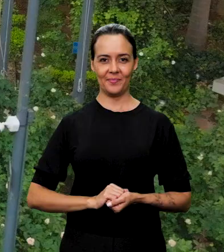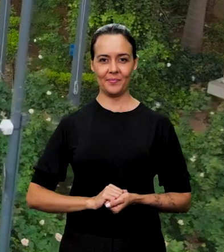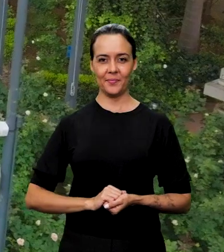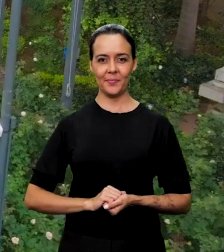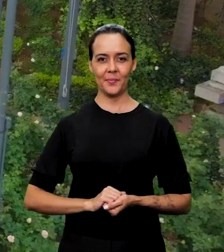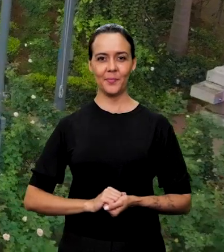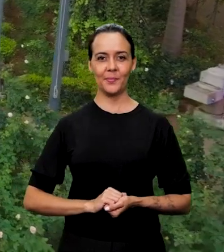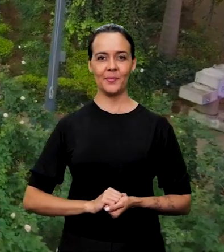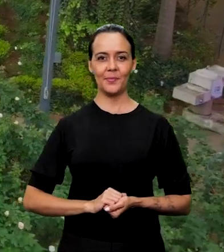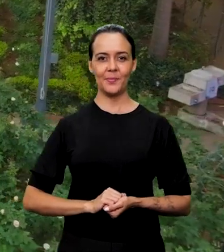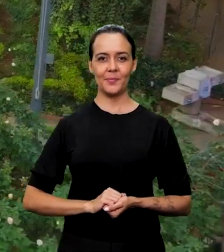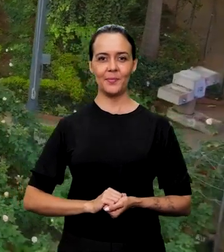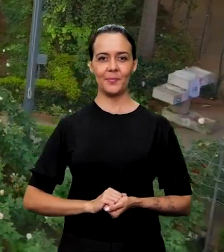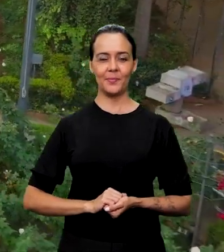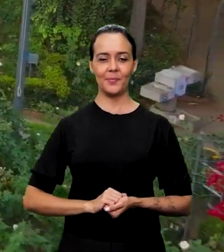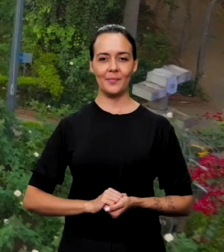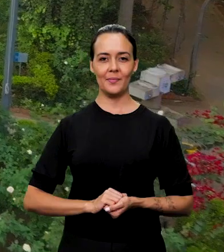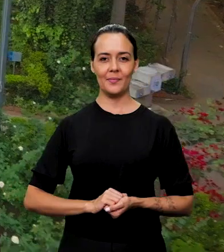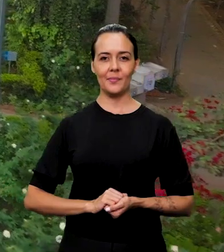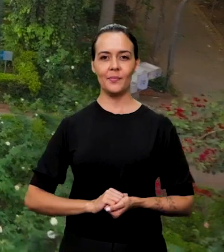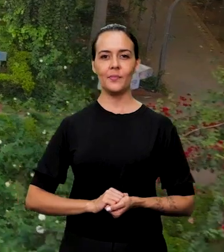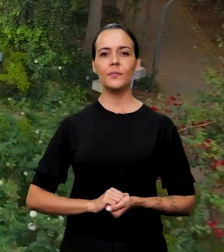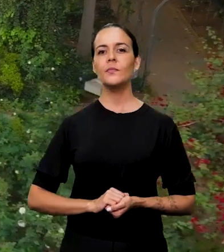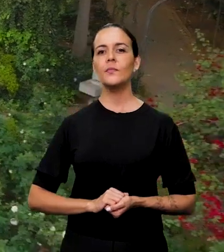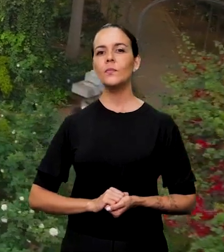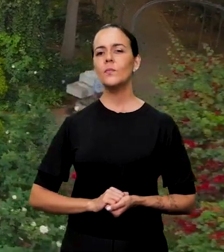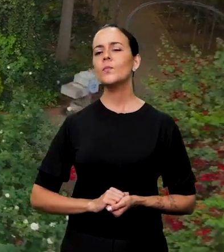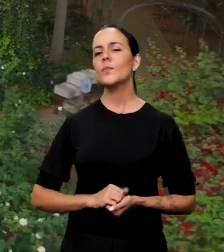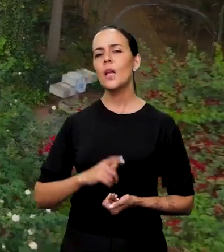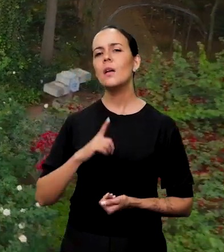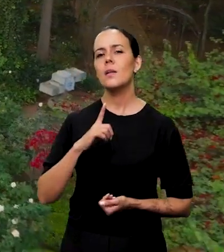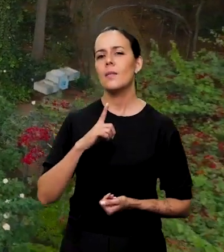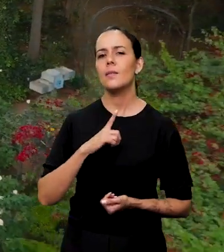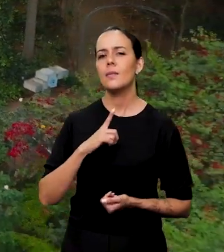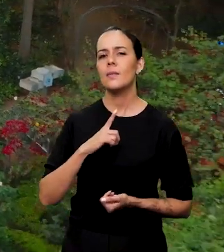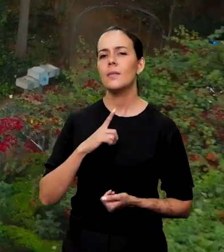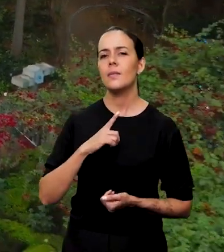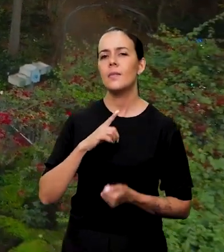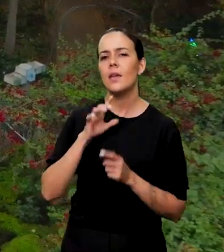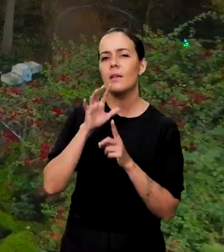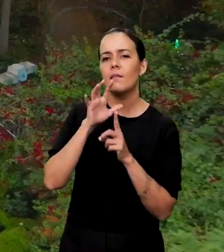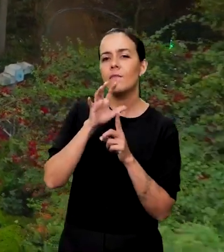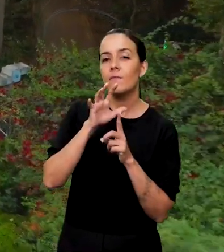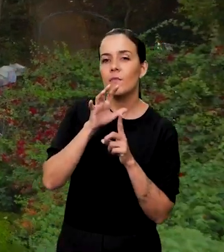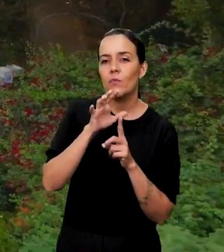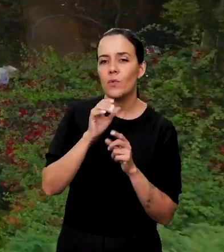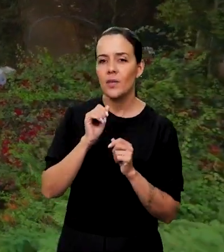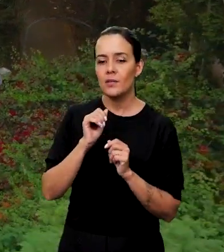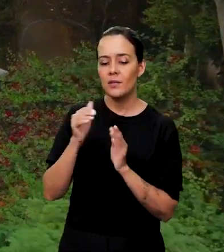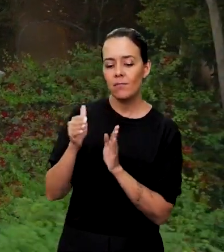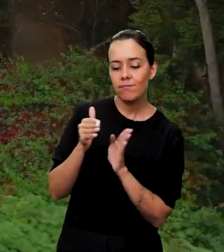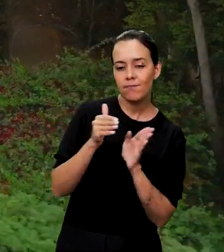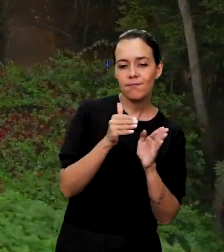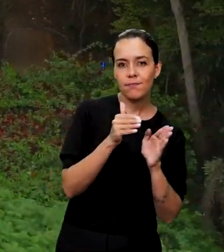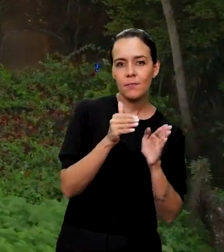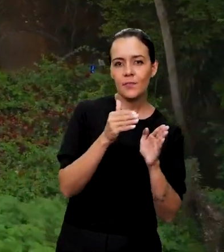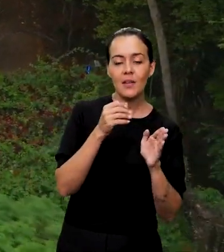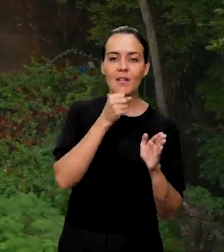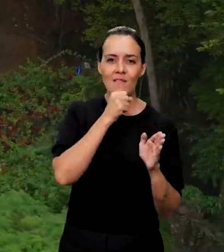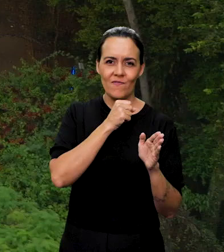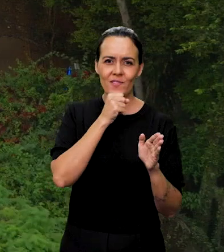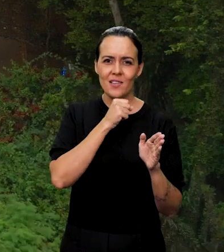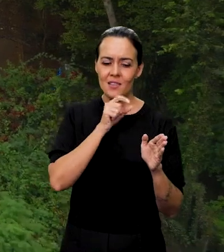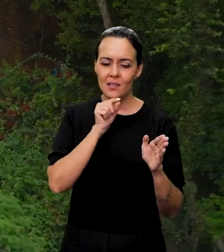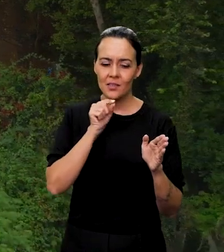caminham no jardim por entre roseiras brancas e Há uma vermelhas. tendência a uma reprivatização da velhice, porque de uma preocupação